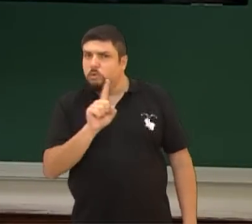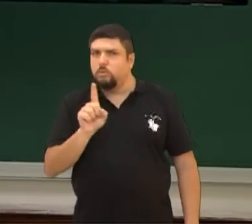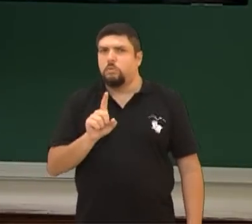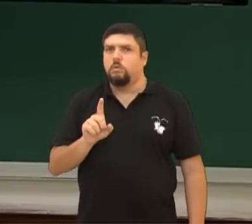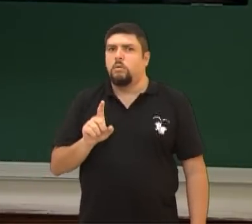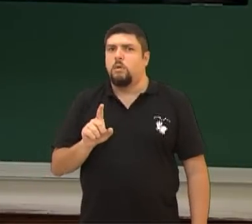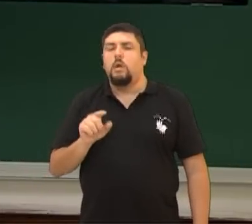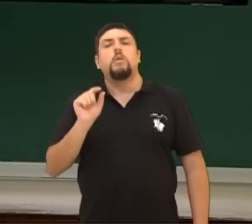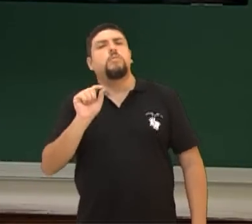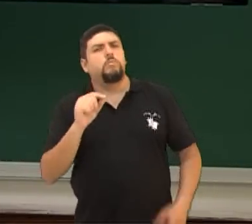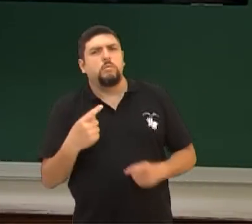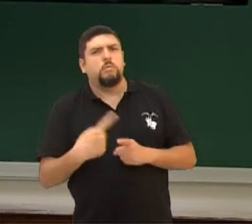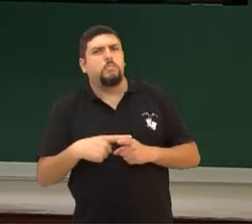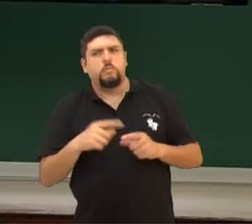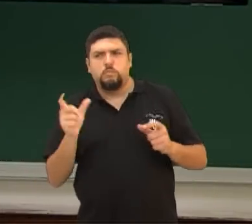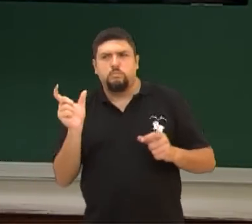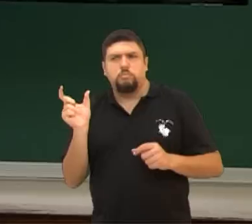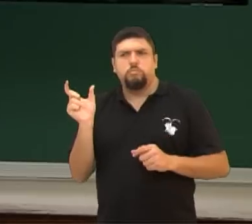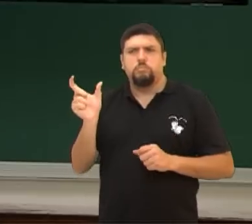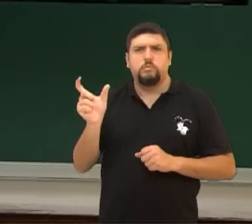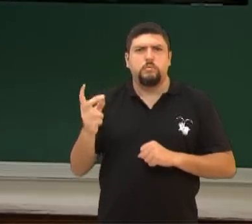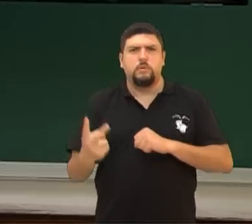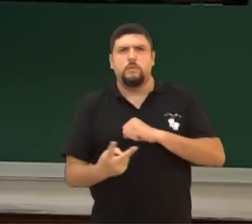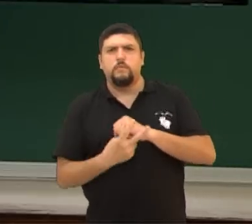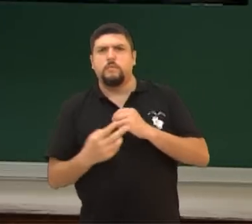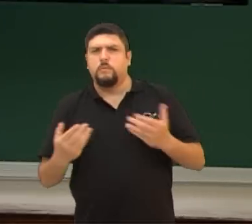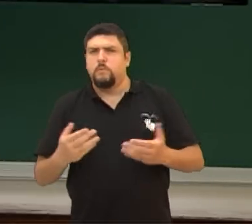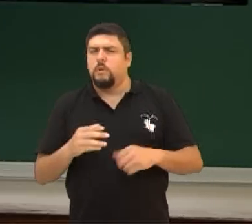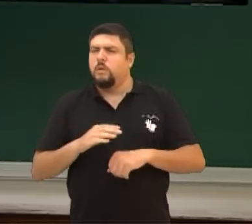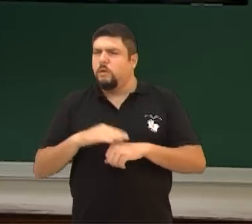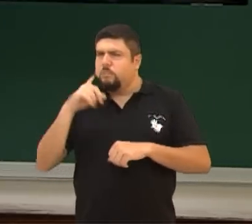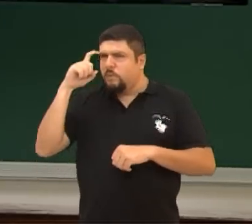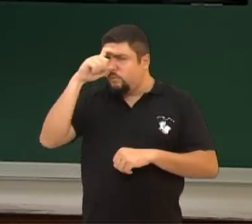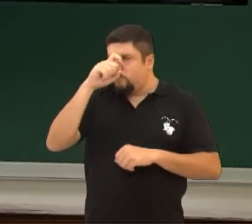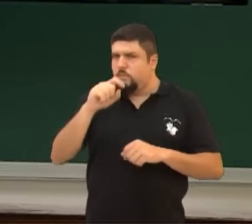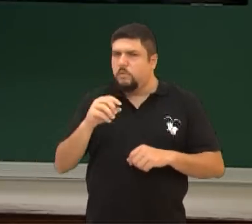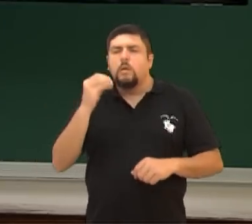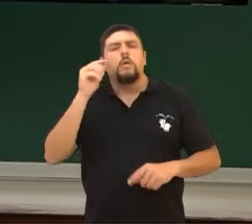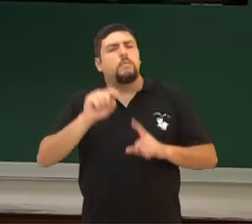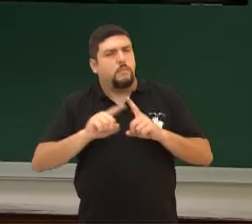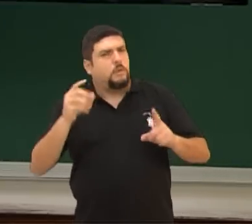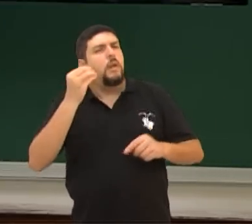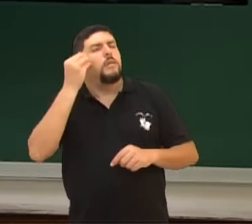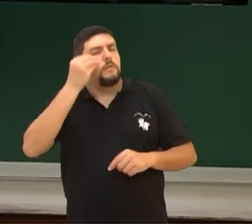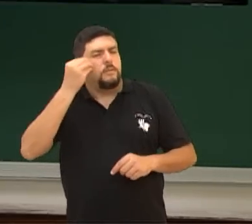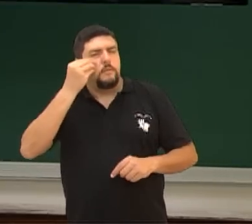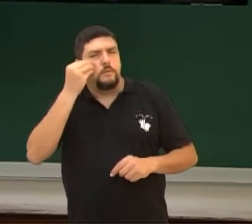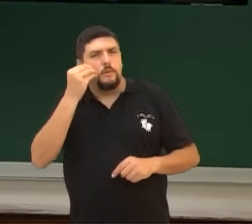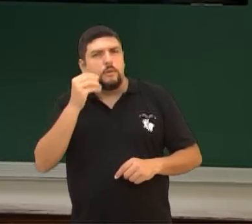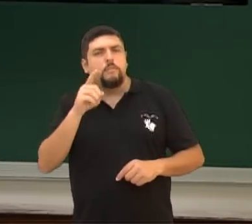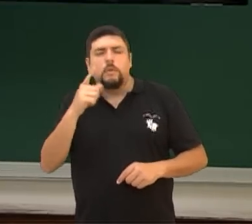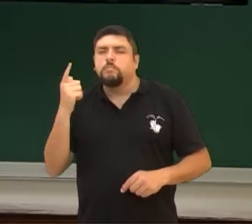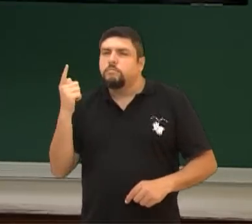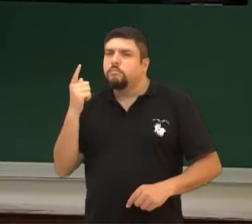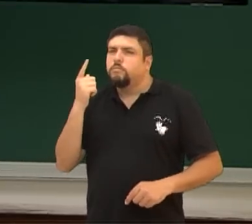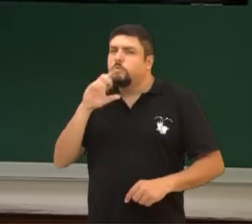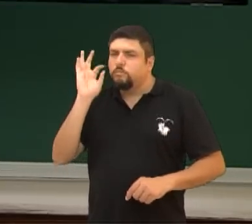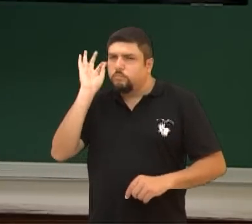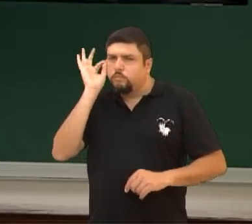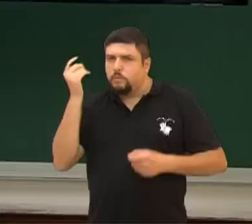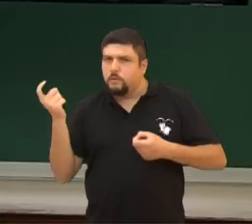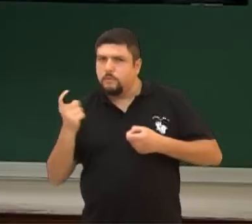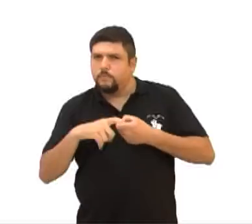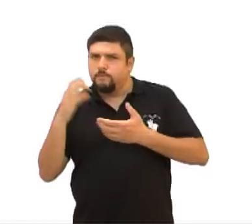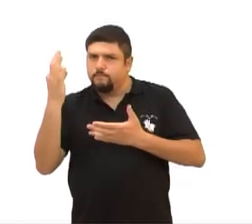é o efeito desse sentido? Essa eu acho que é um pouquinho mais difícil. Tenta resolver, se você não conseguir, já a gente vai conversar